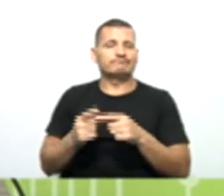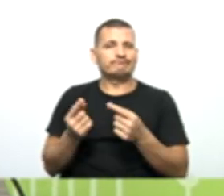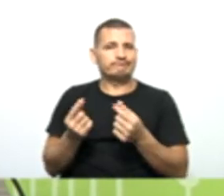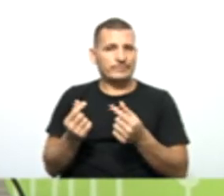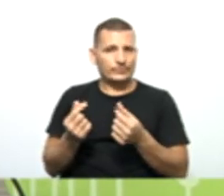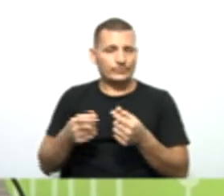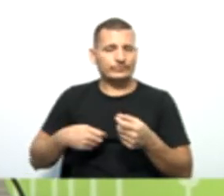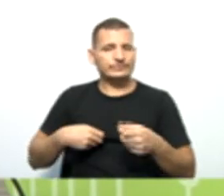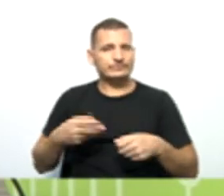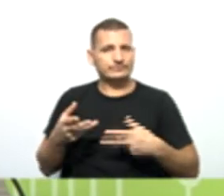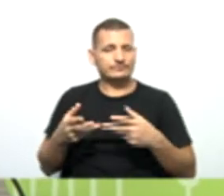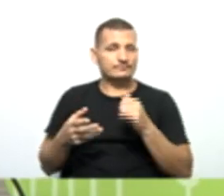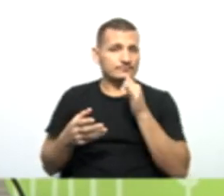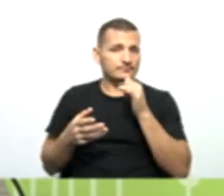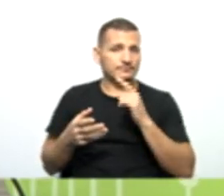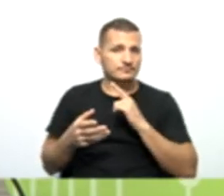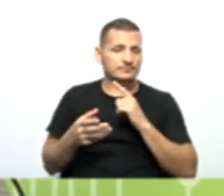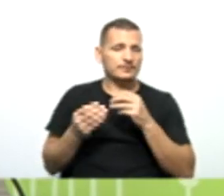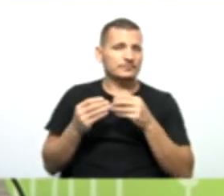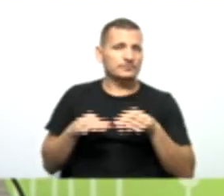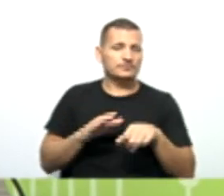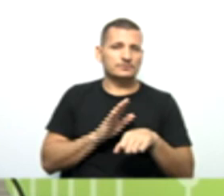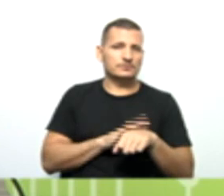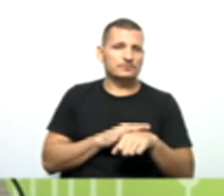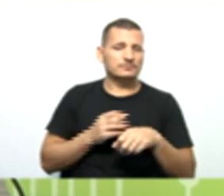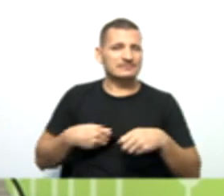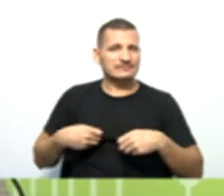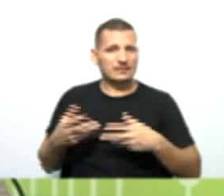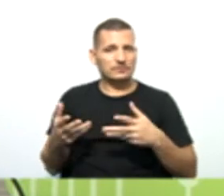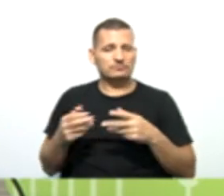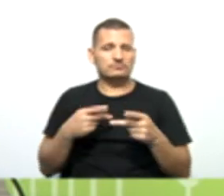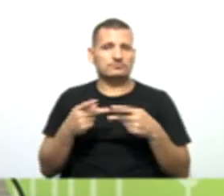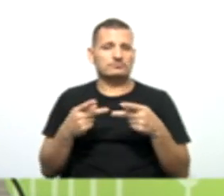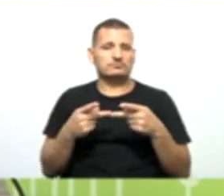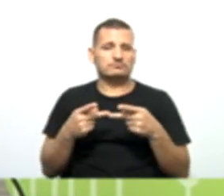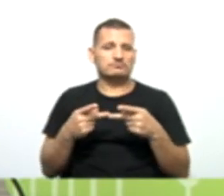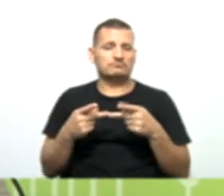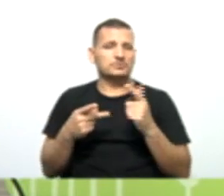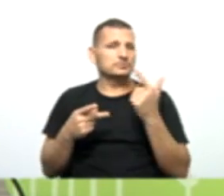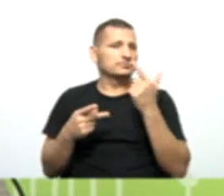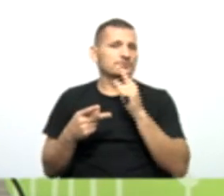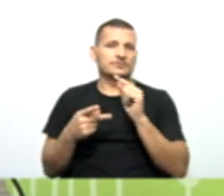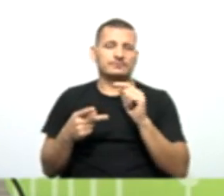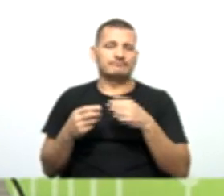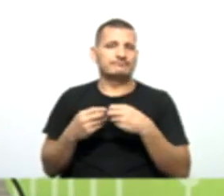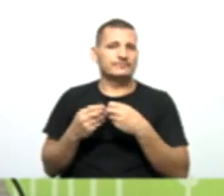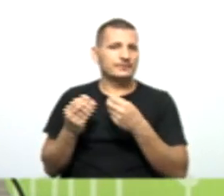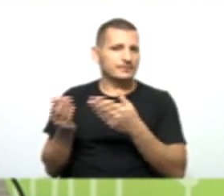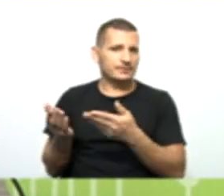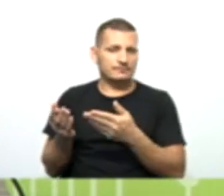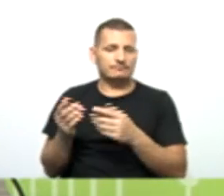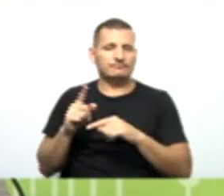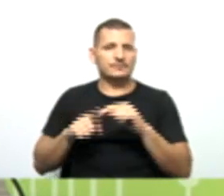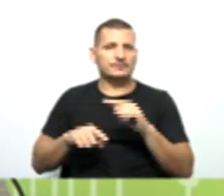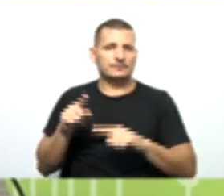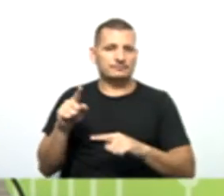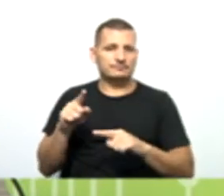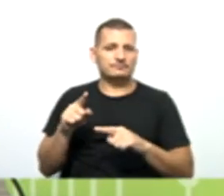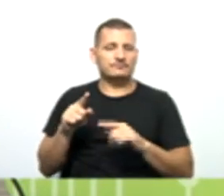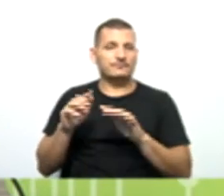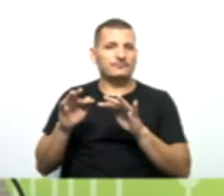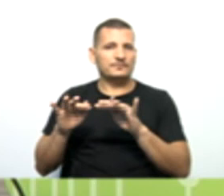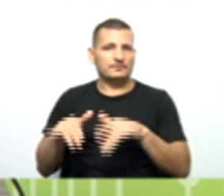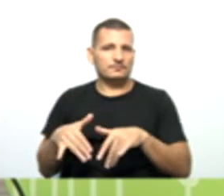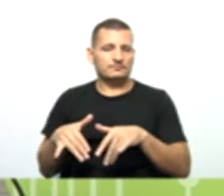E se a gente tem prejuízo em tempo e custo dentro do nosso projeto, é claro que a gente também não vai conseguir entregar aquilo que pediu. E